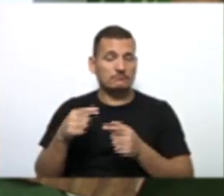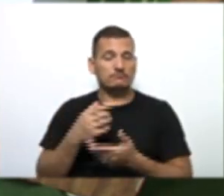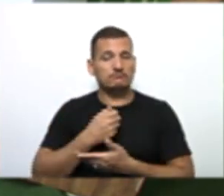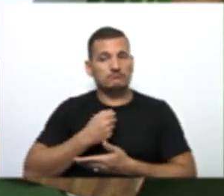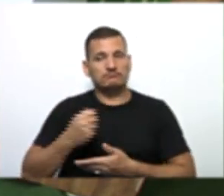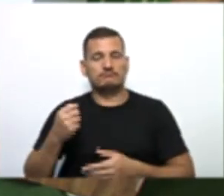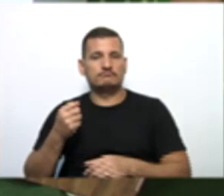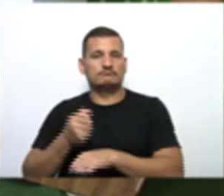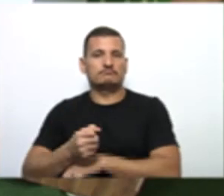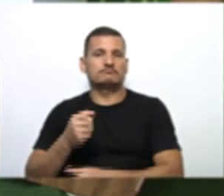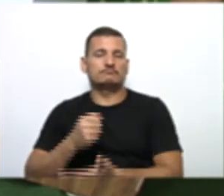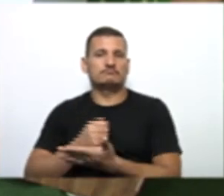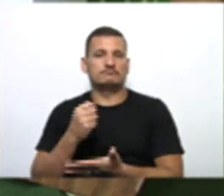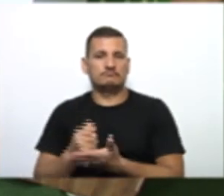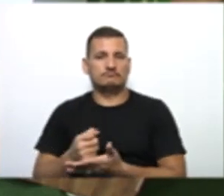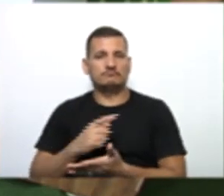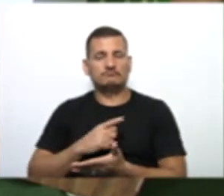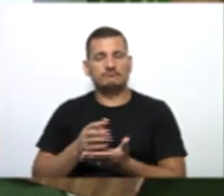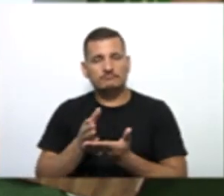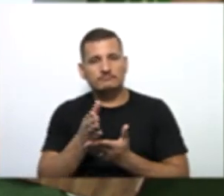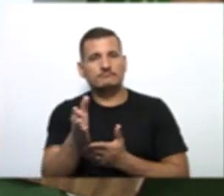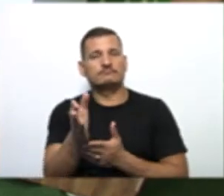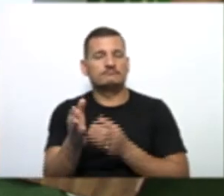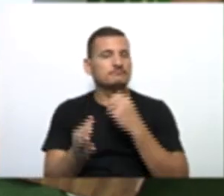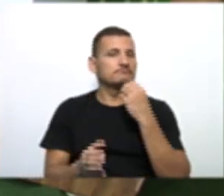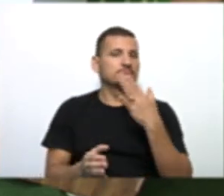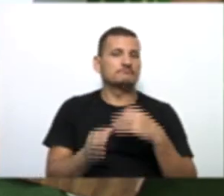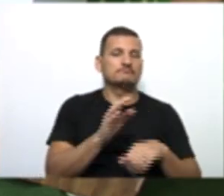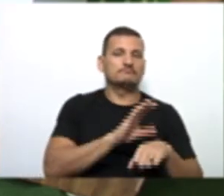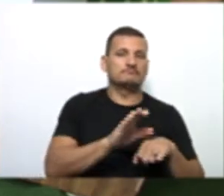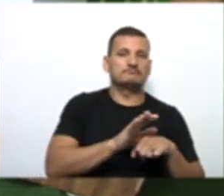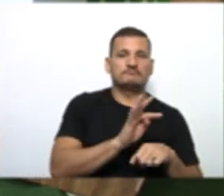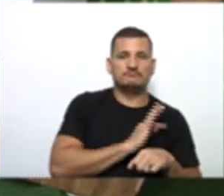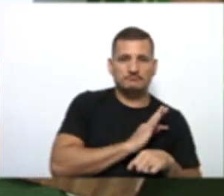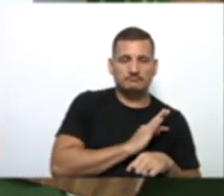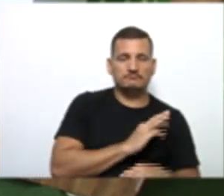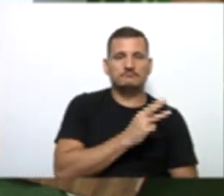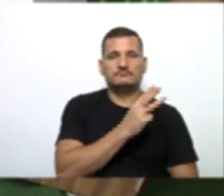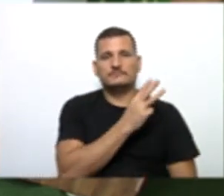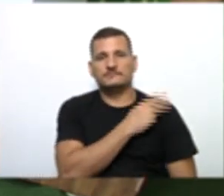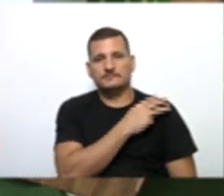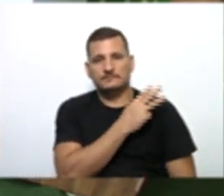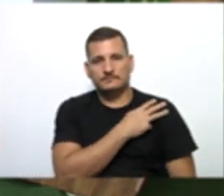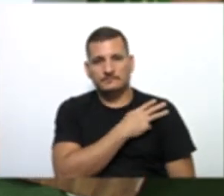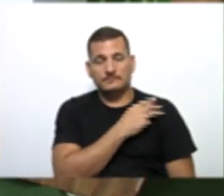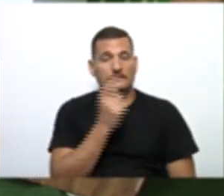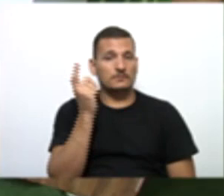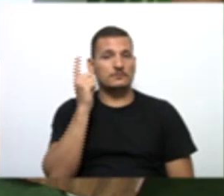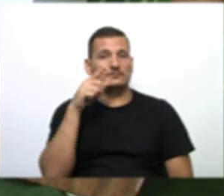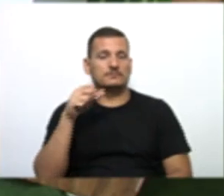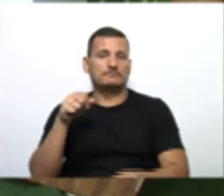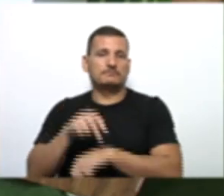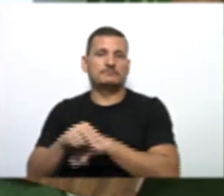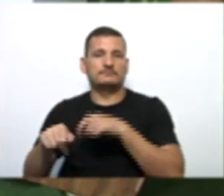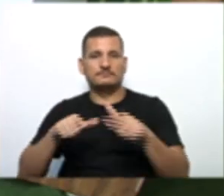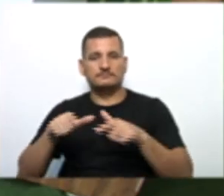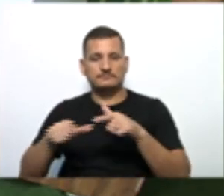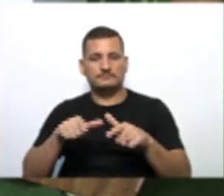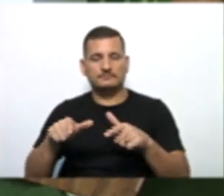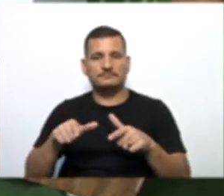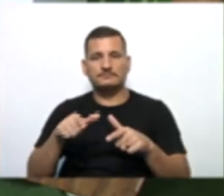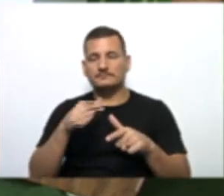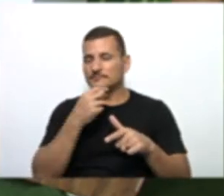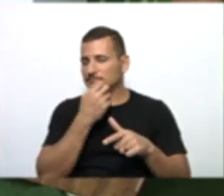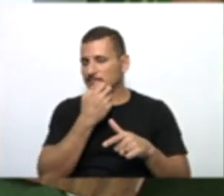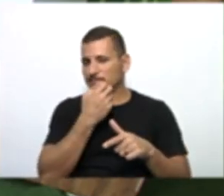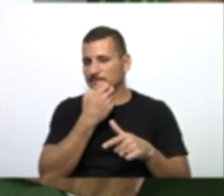ter uma carreira, né? Olha só que coisa boa, terminar um curso técnico, terminar o ensino médio, e né? Já conseguir uma vaga e já conseguir uma vaga no mercado de